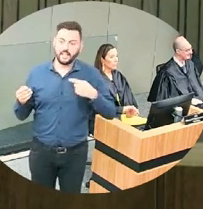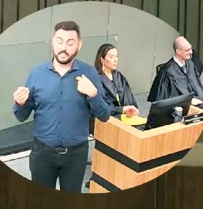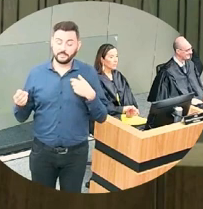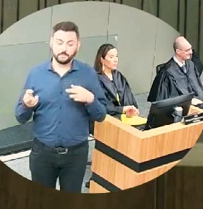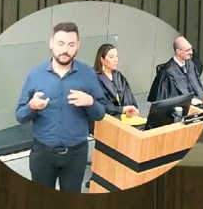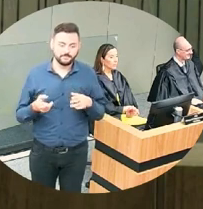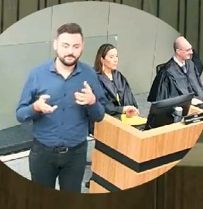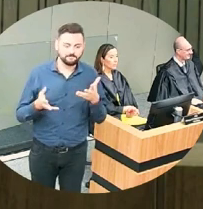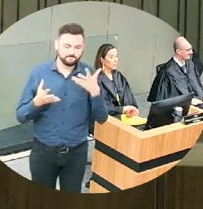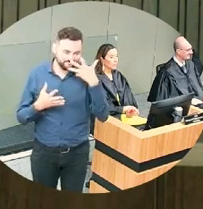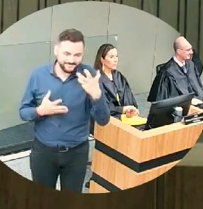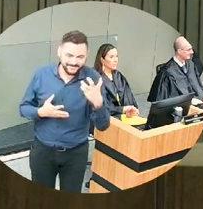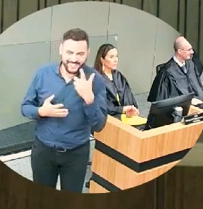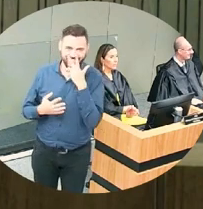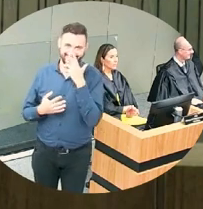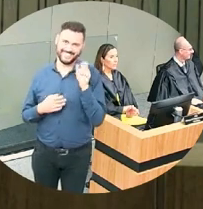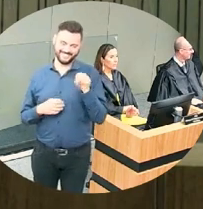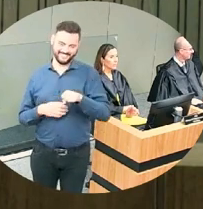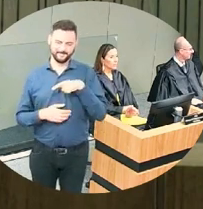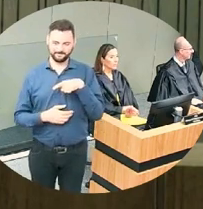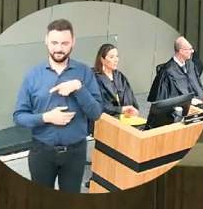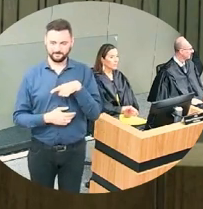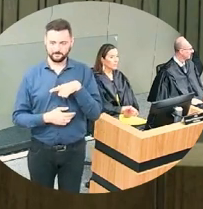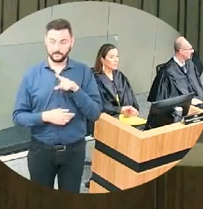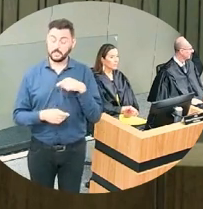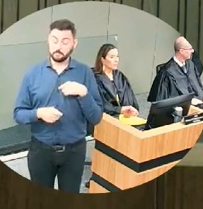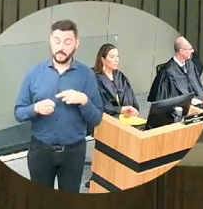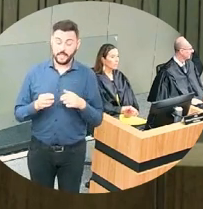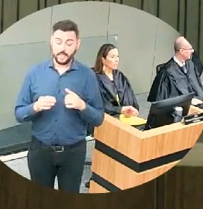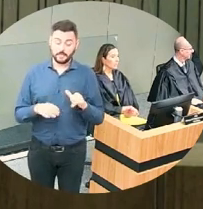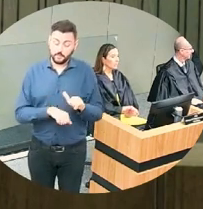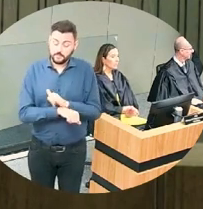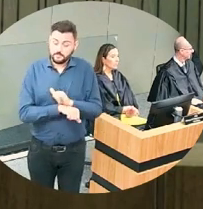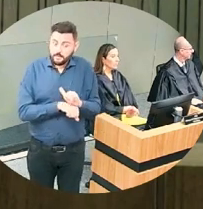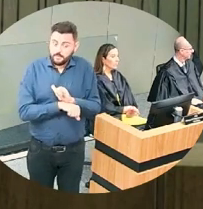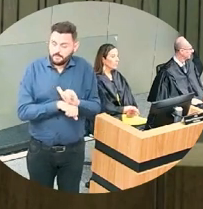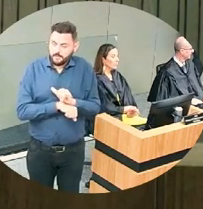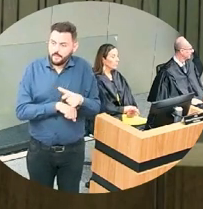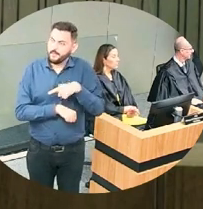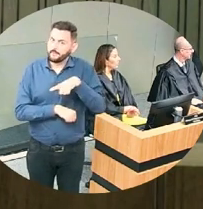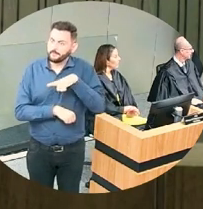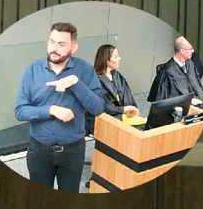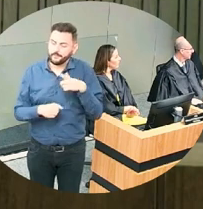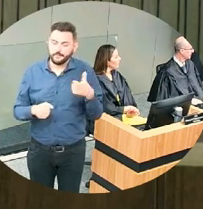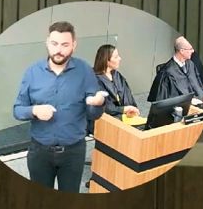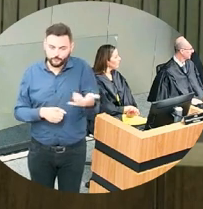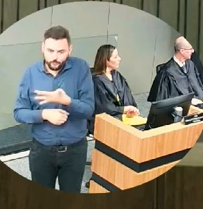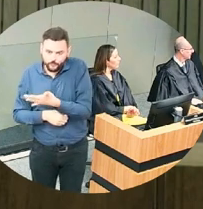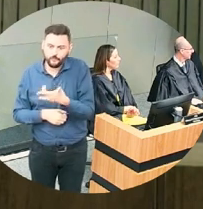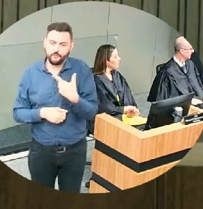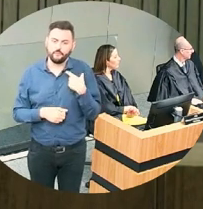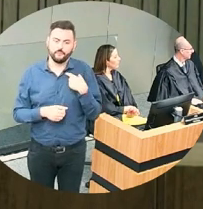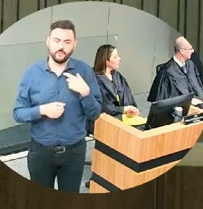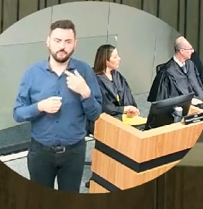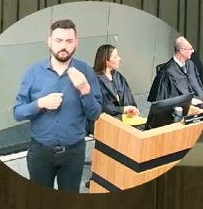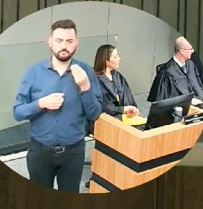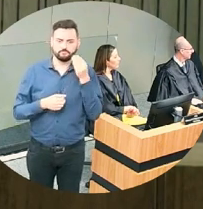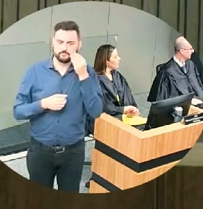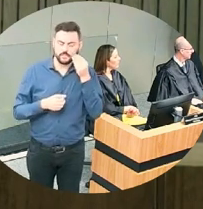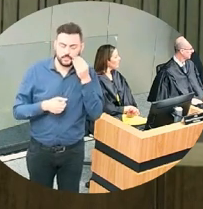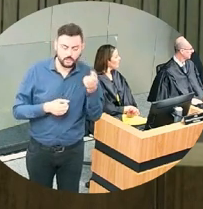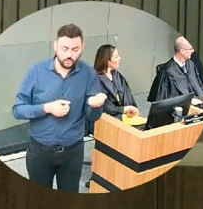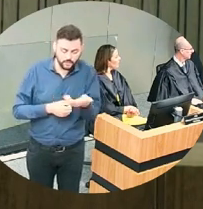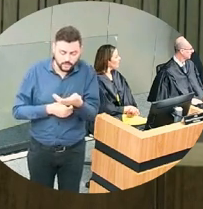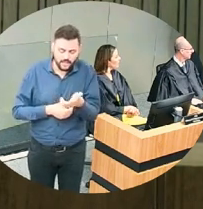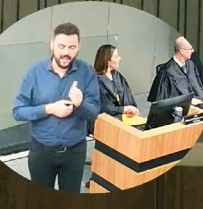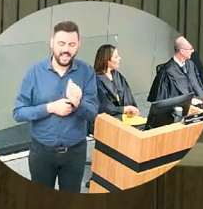resistir inovação e estratégia nós retomamos o programa de inovação integrando o laboratório de inovação